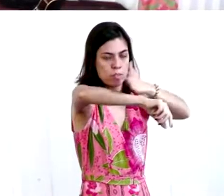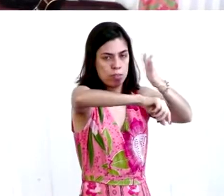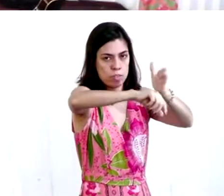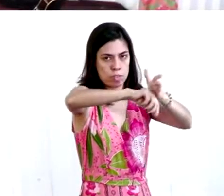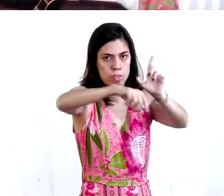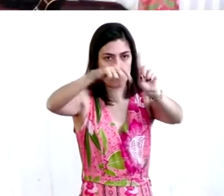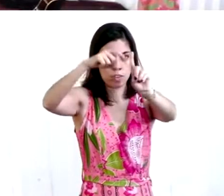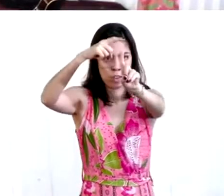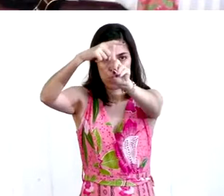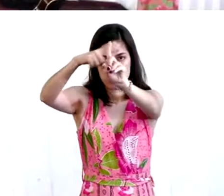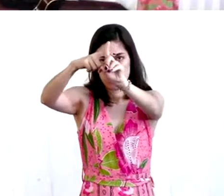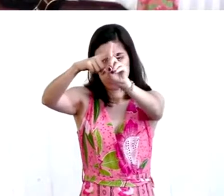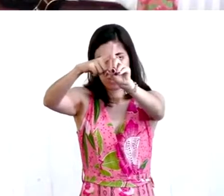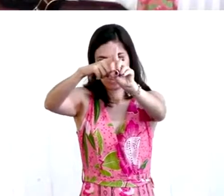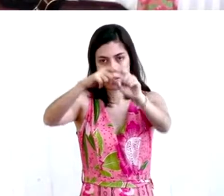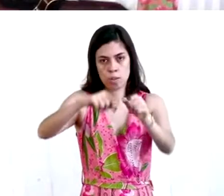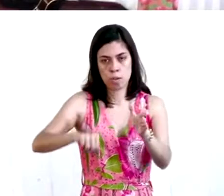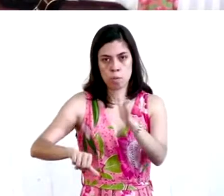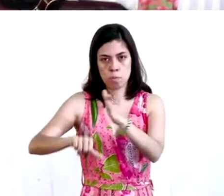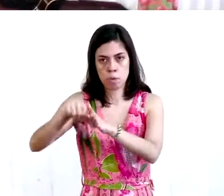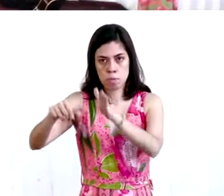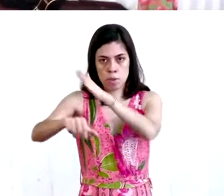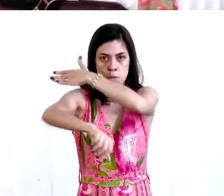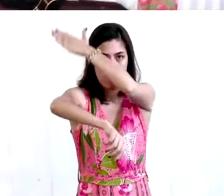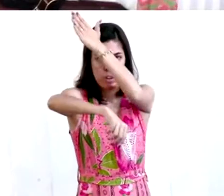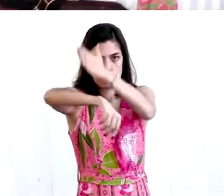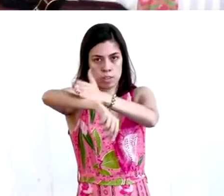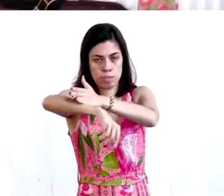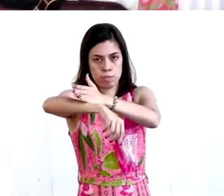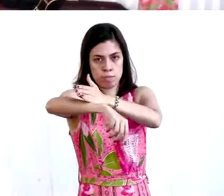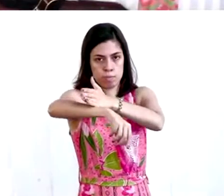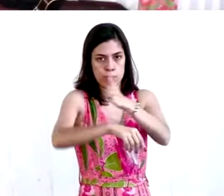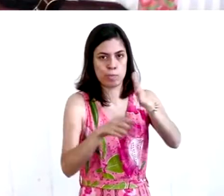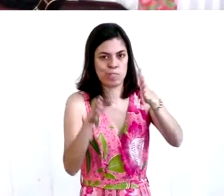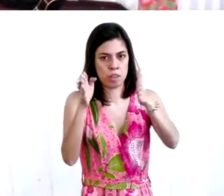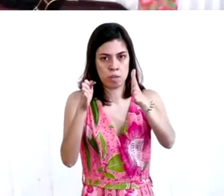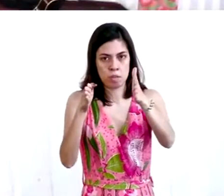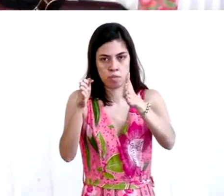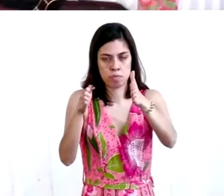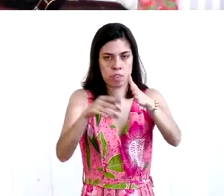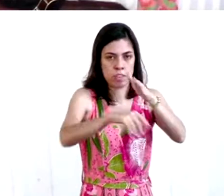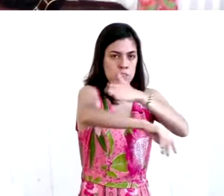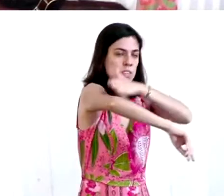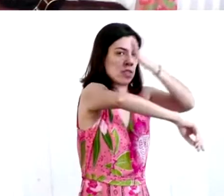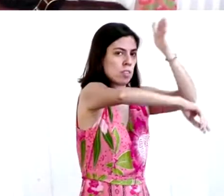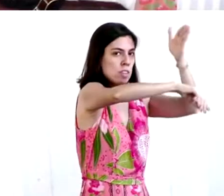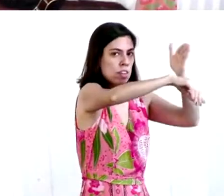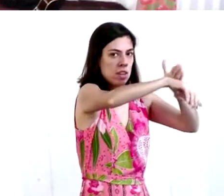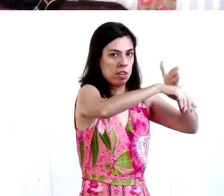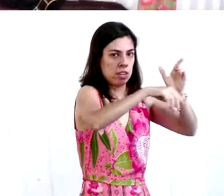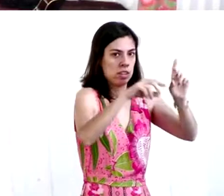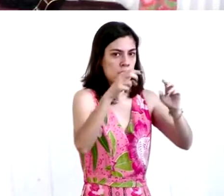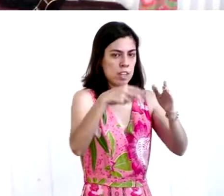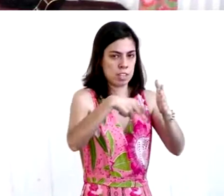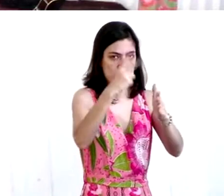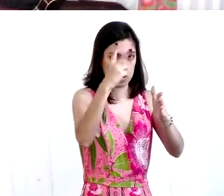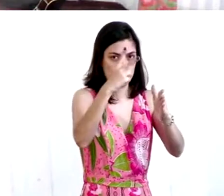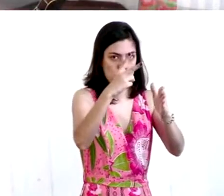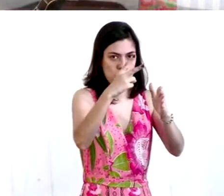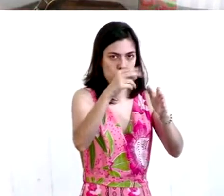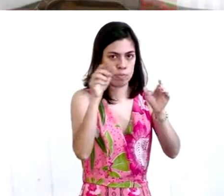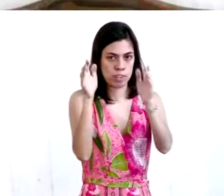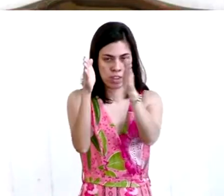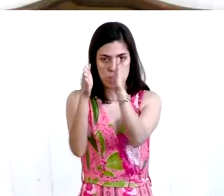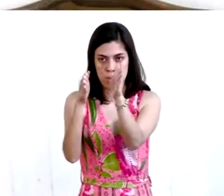montanhas. Eu estou querendo dizer com isso, crianças, que existe um abismo, que existe um contraste muito